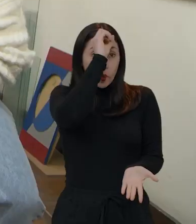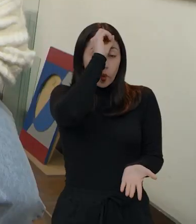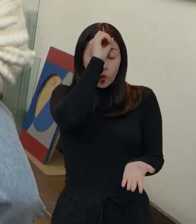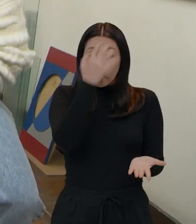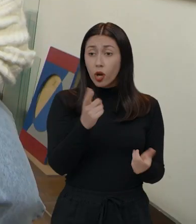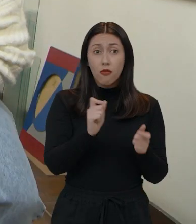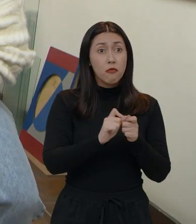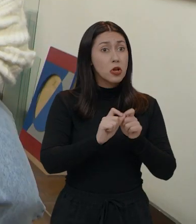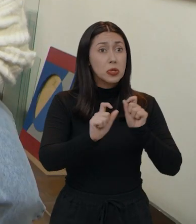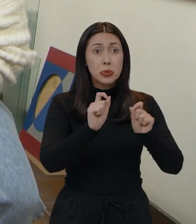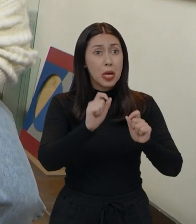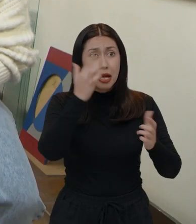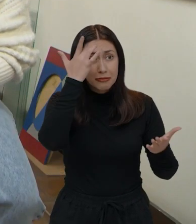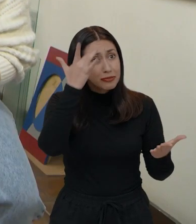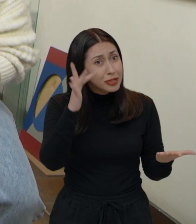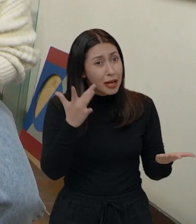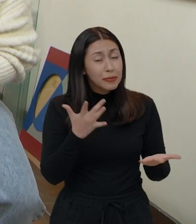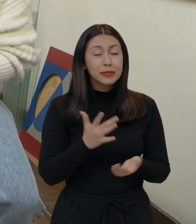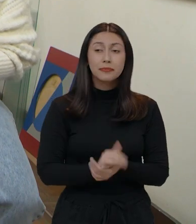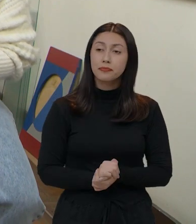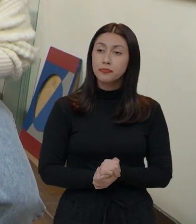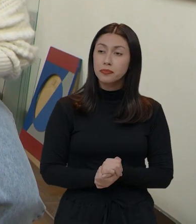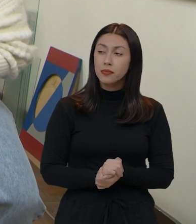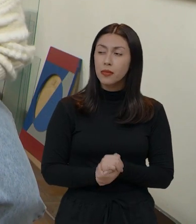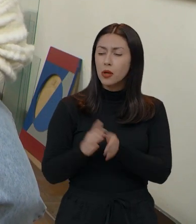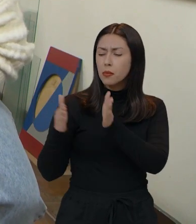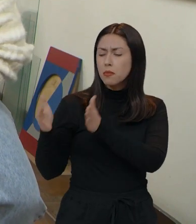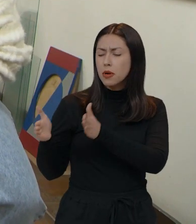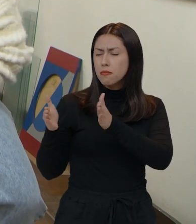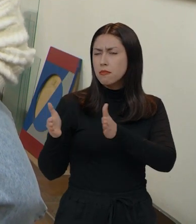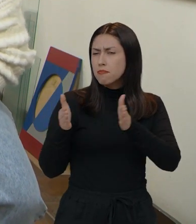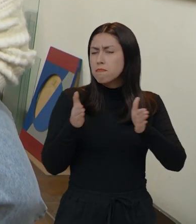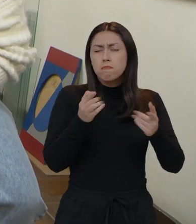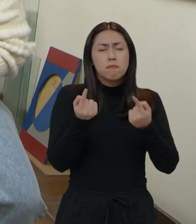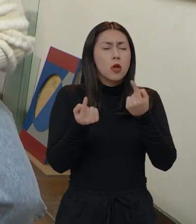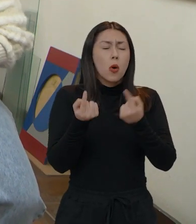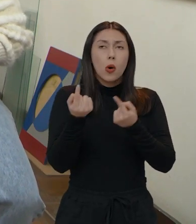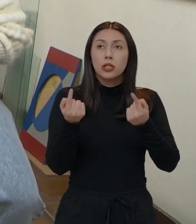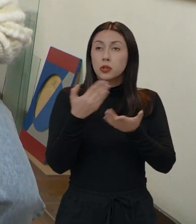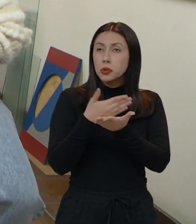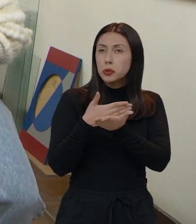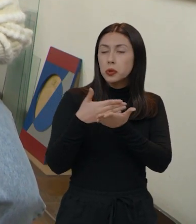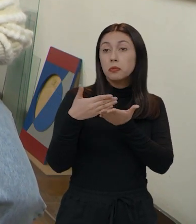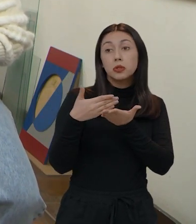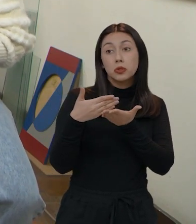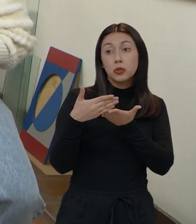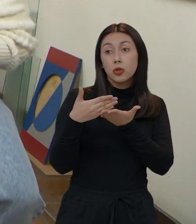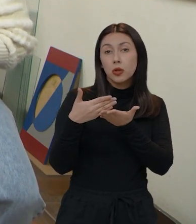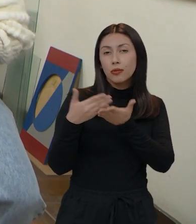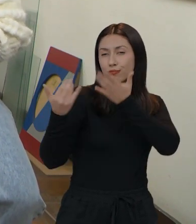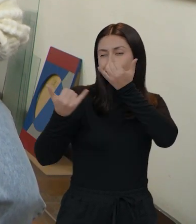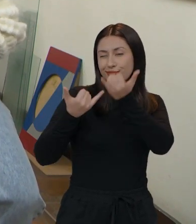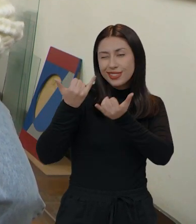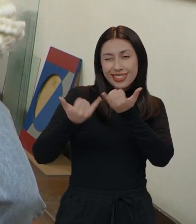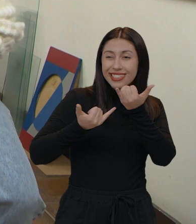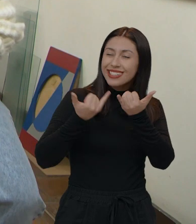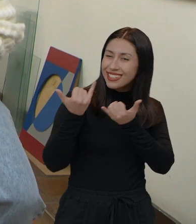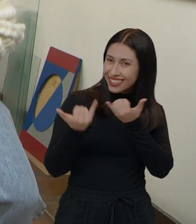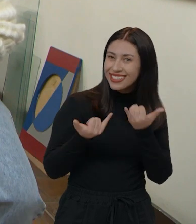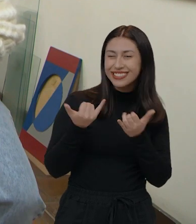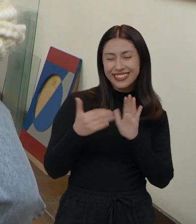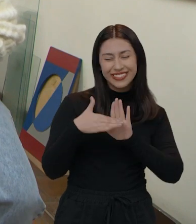não sabe o que você está fazendo, né? E daí, quais foram as fases assim, que você passou? Você começou ali com brincando,